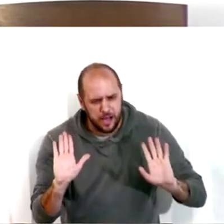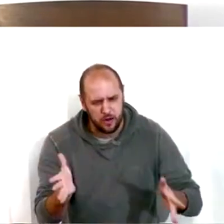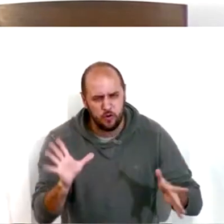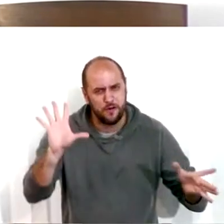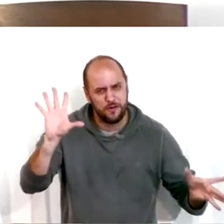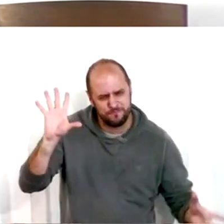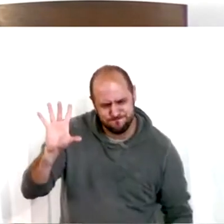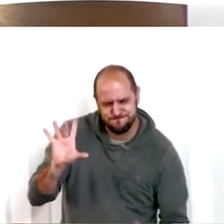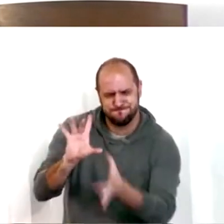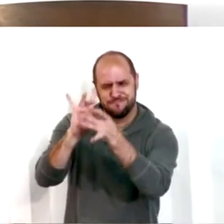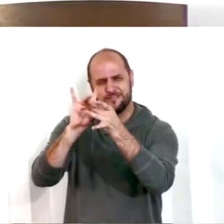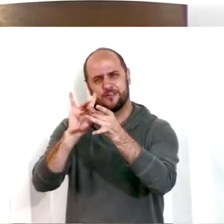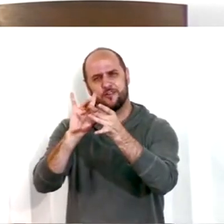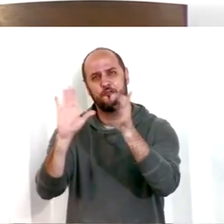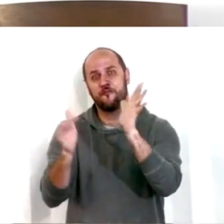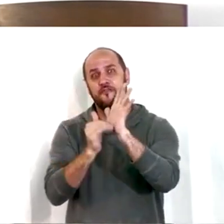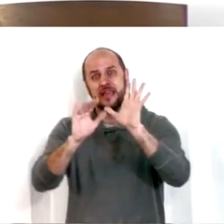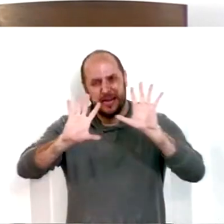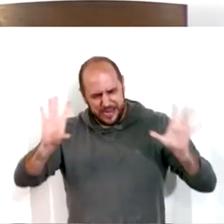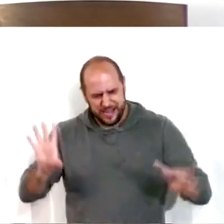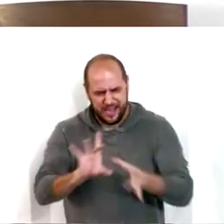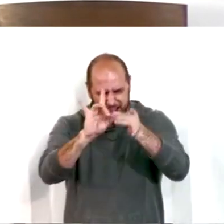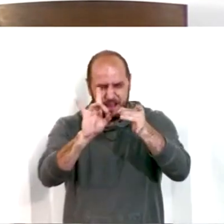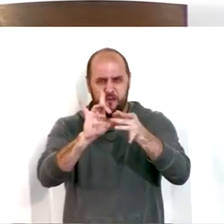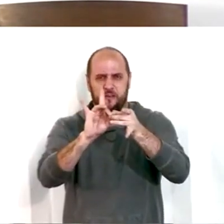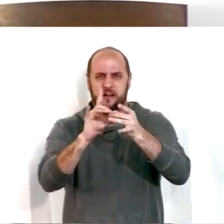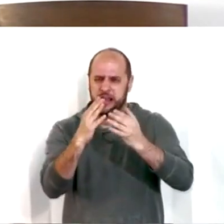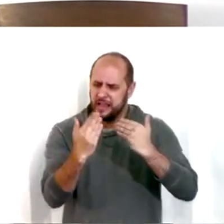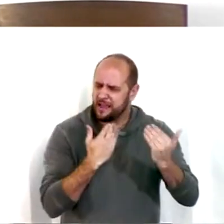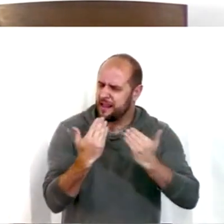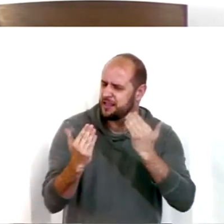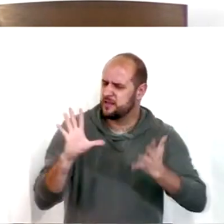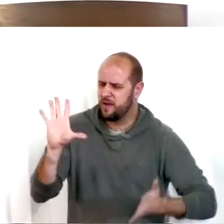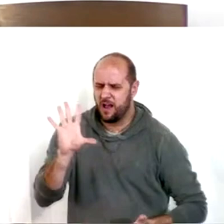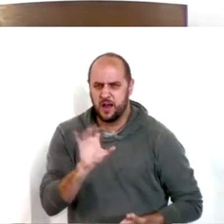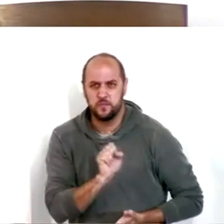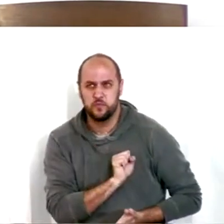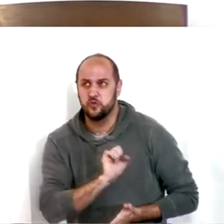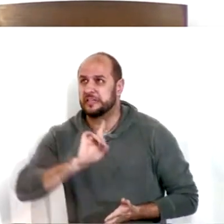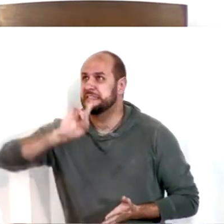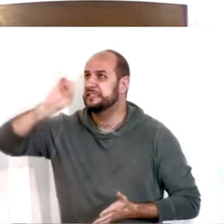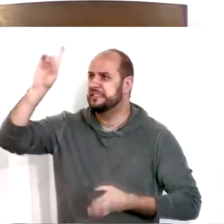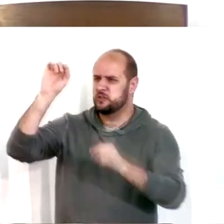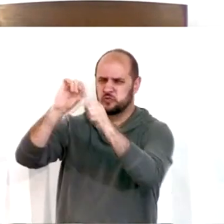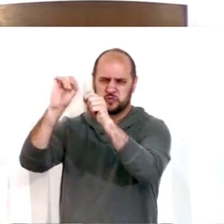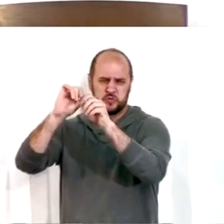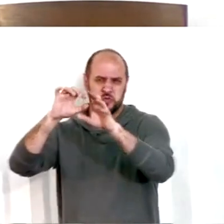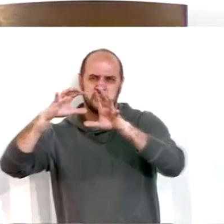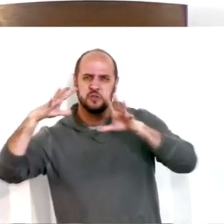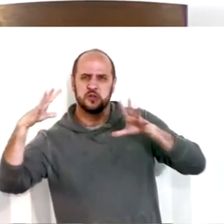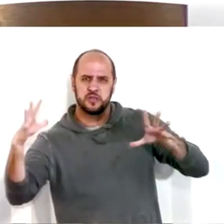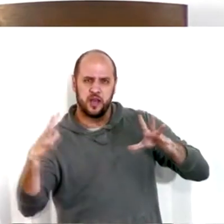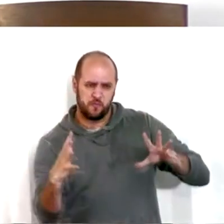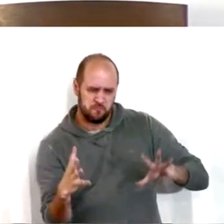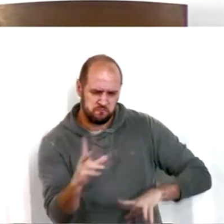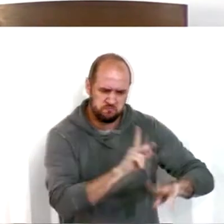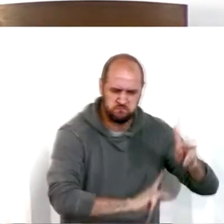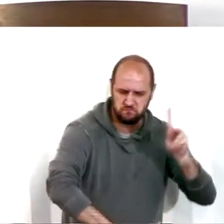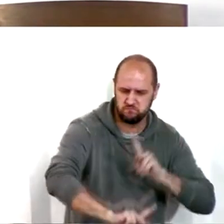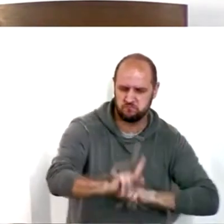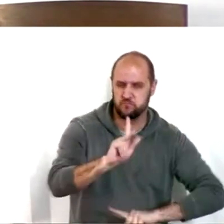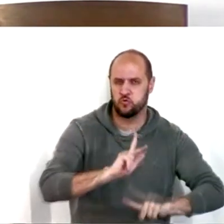a restauração final de um relacionamento de amor entre o Criador dos céus e da terra e do seu